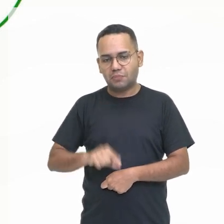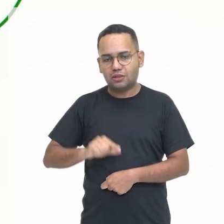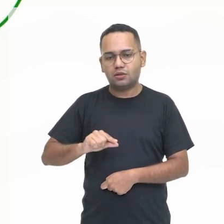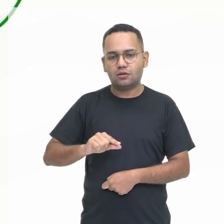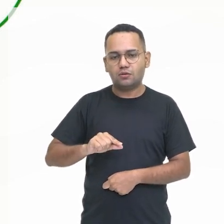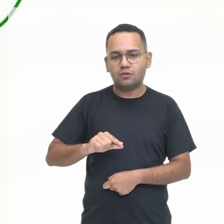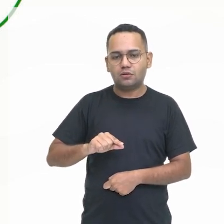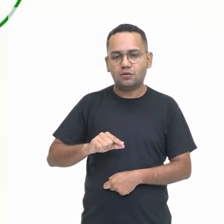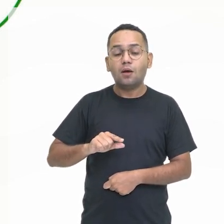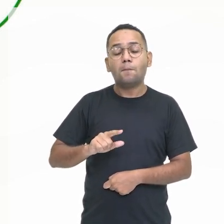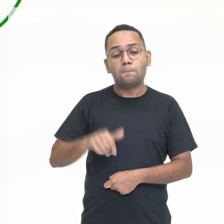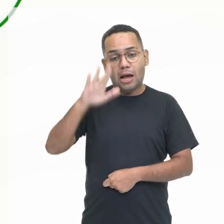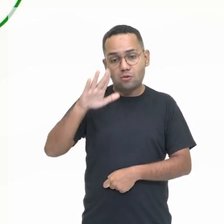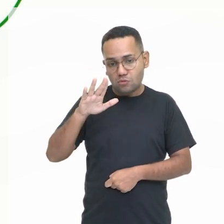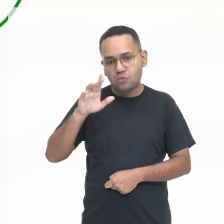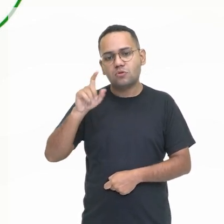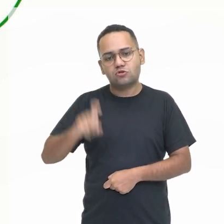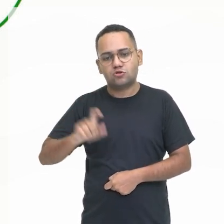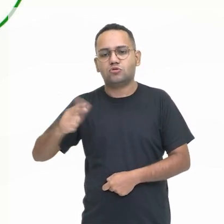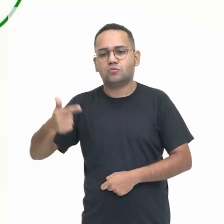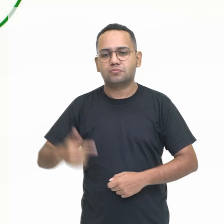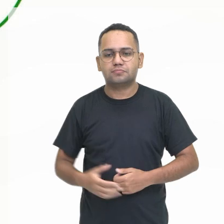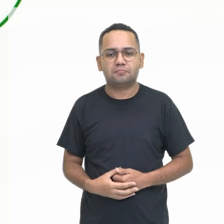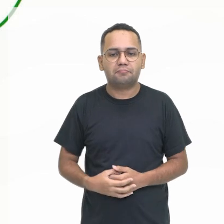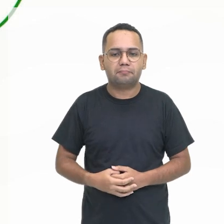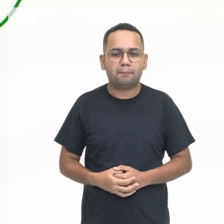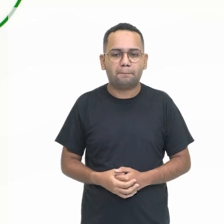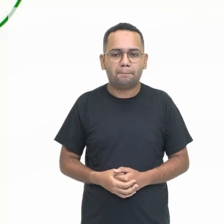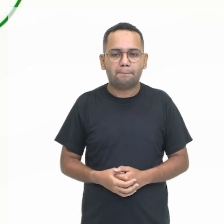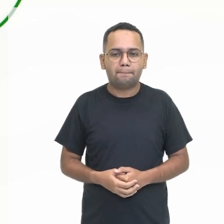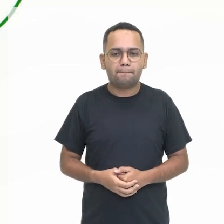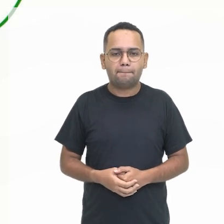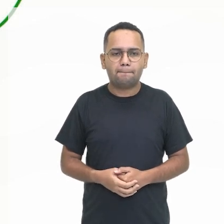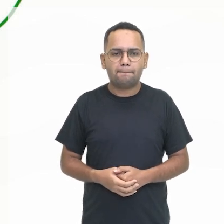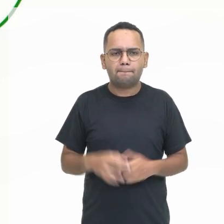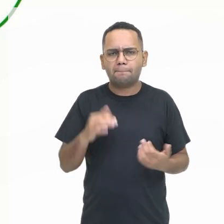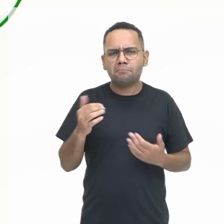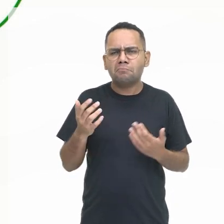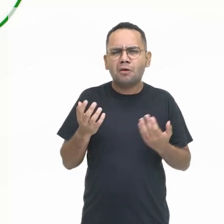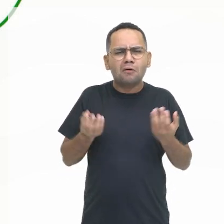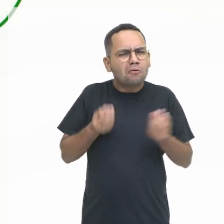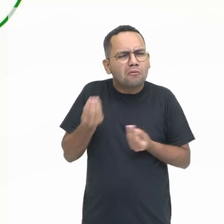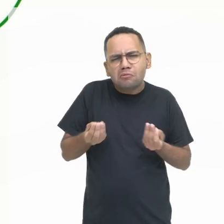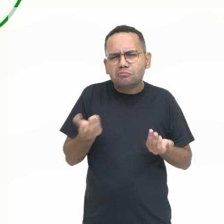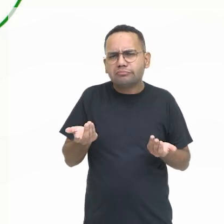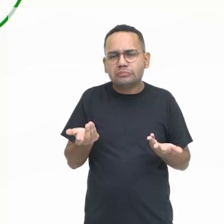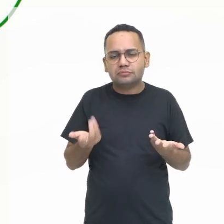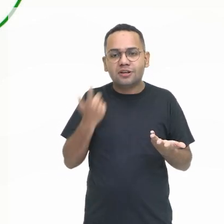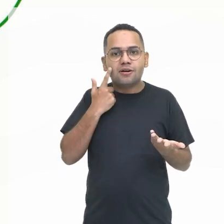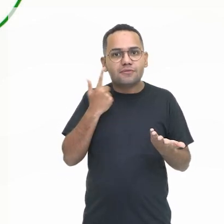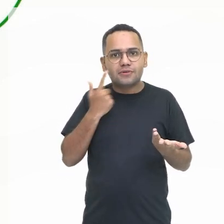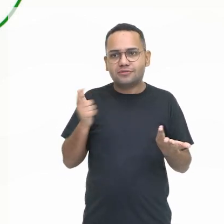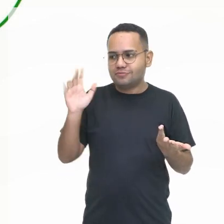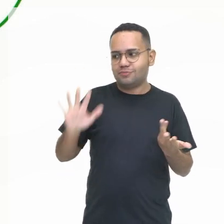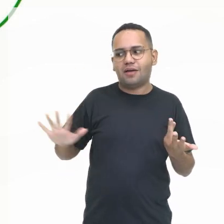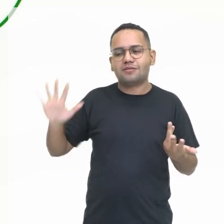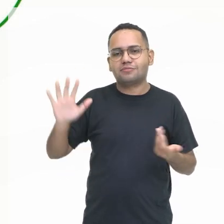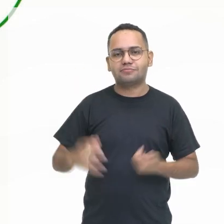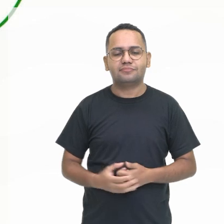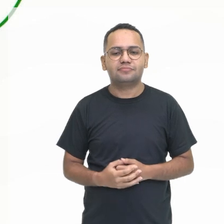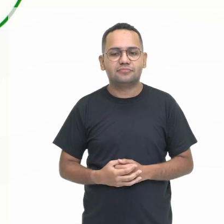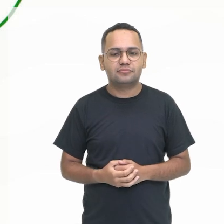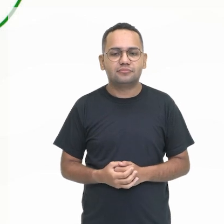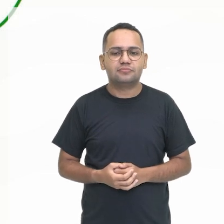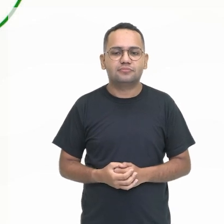x1 maior do que f de x2. Bom, para você perceber bem o que o professor falou, pensa aqui comigo.